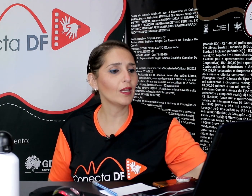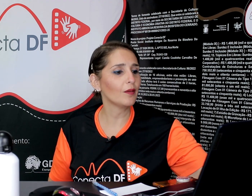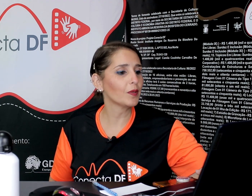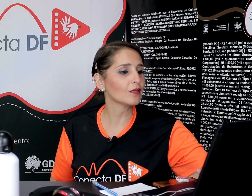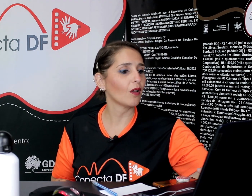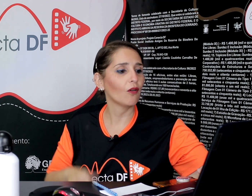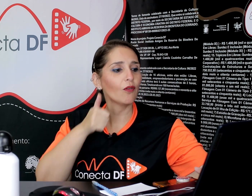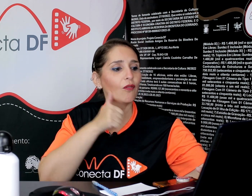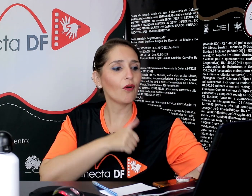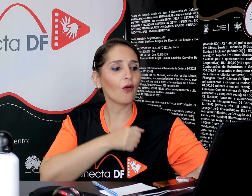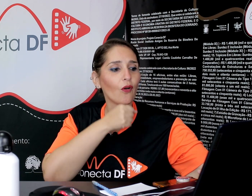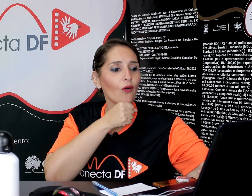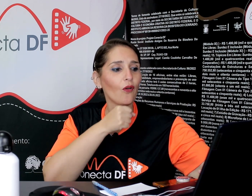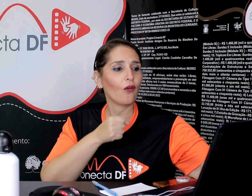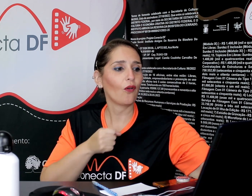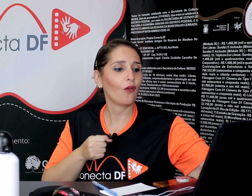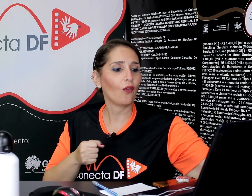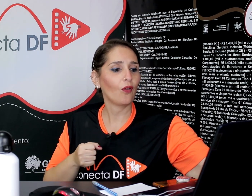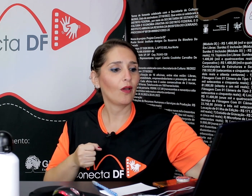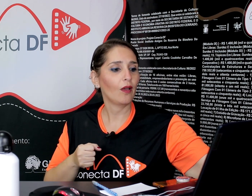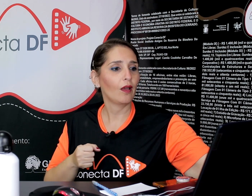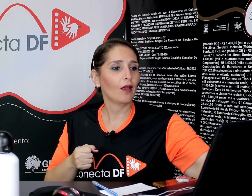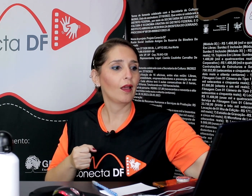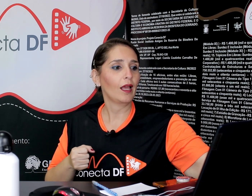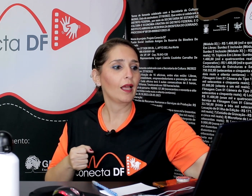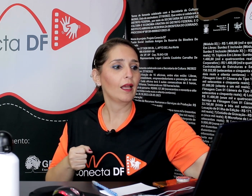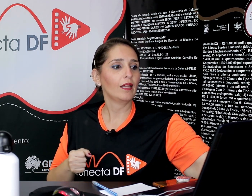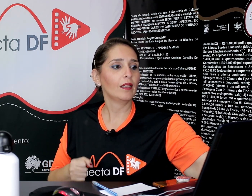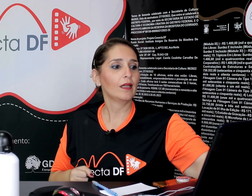Isso aí, pessoal. Vovó.